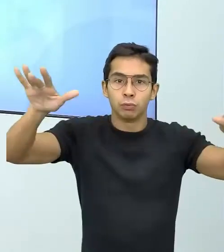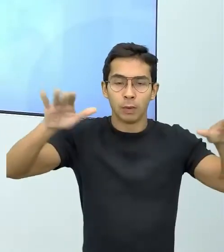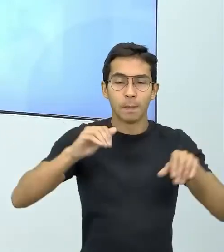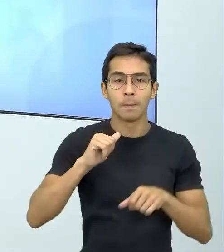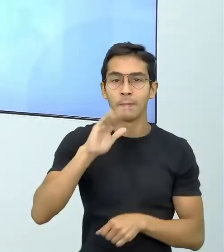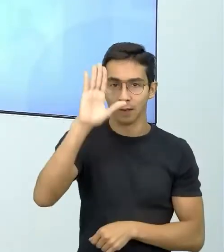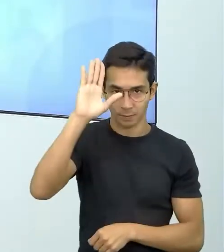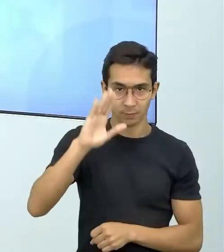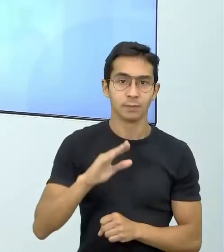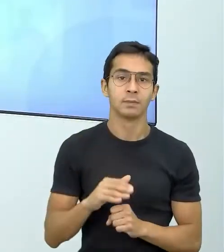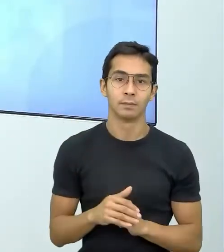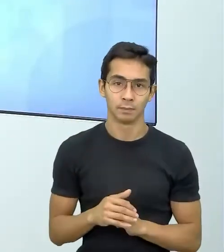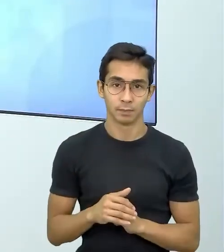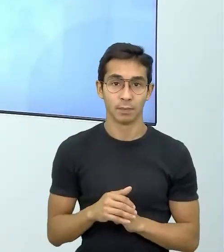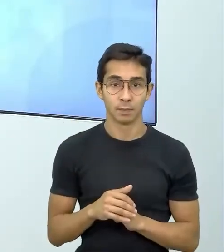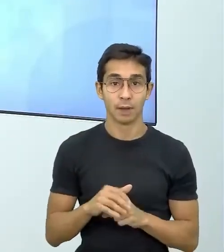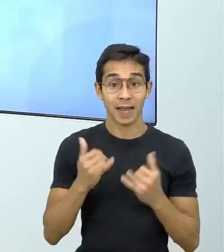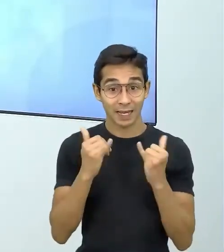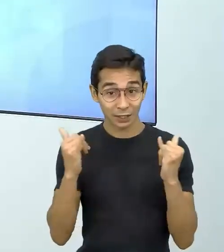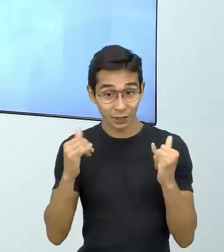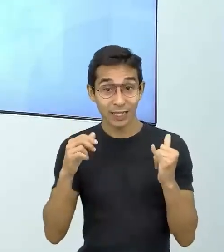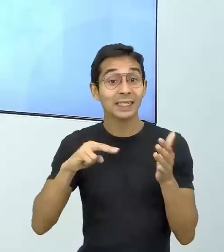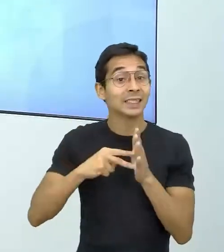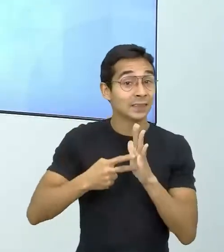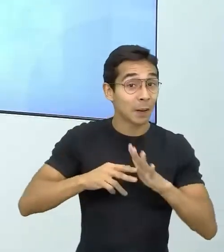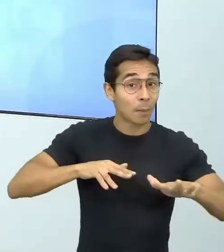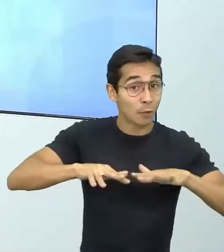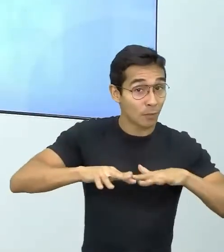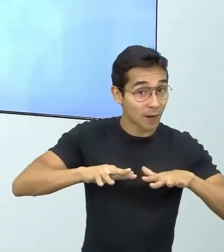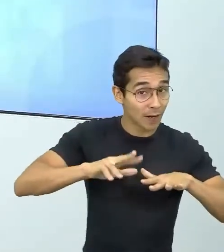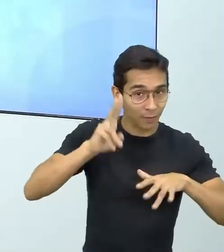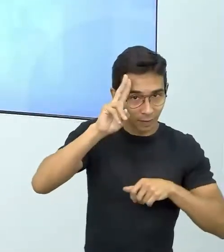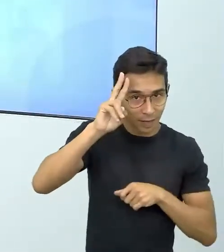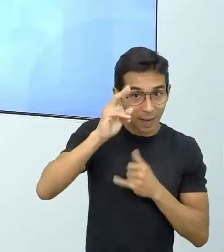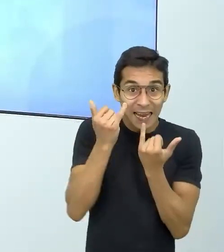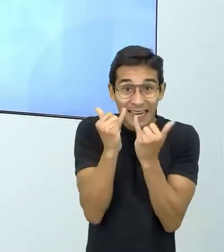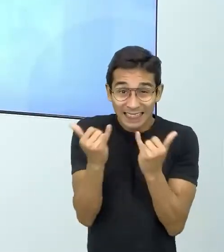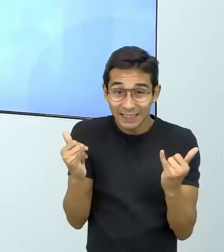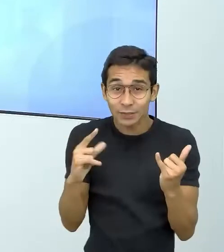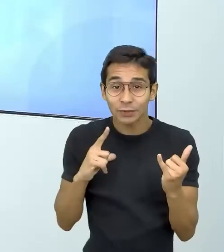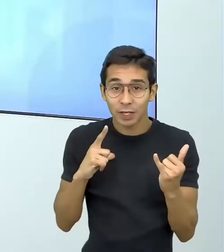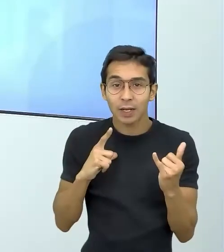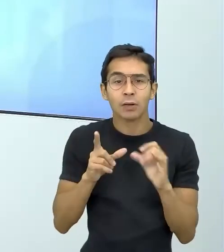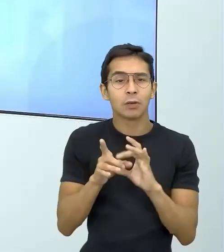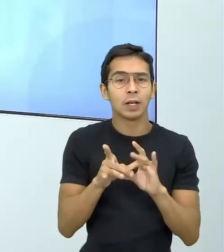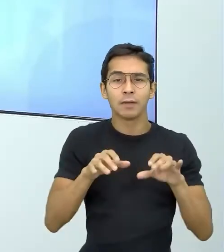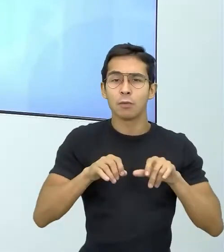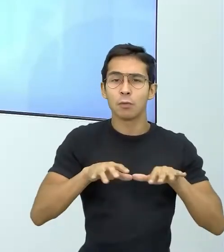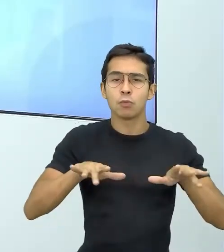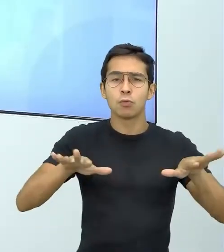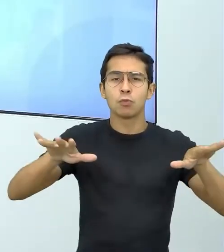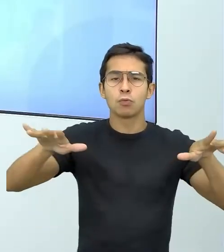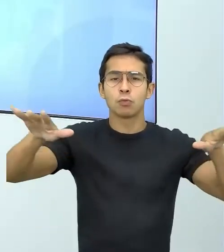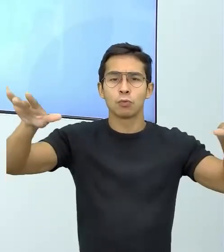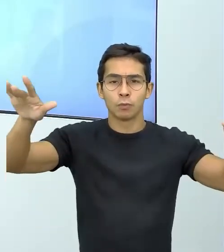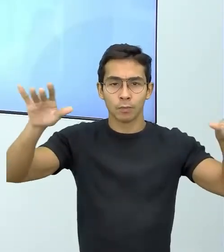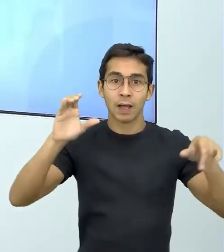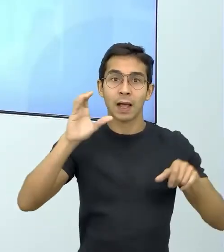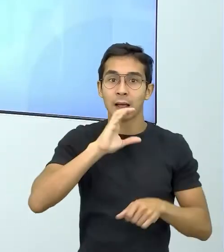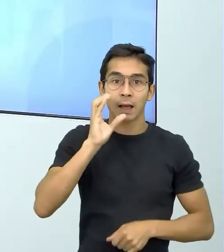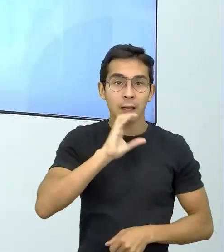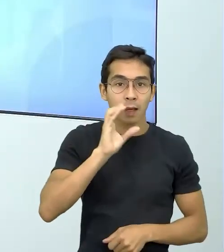seja, a energia relacionada ao movimento. Né? Então elas estão livres e estão se movimentando com bastante